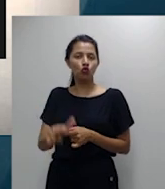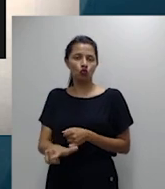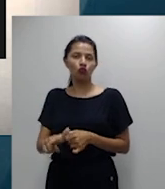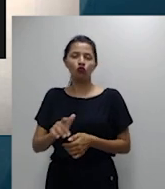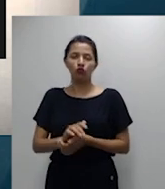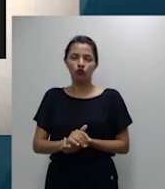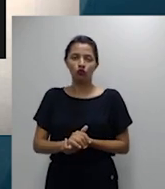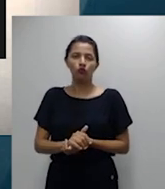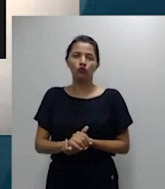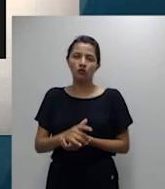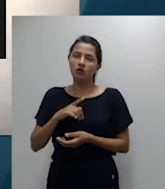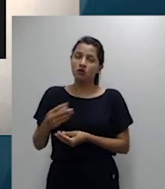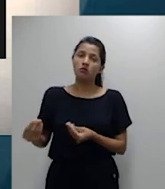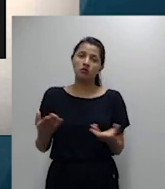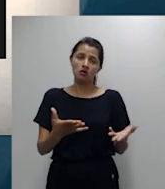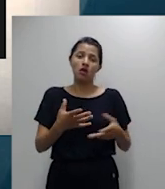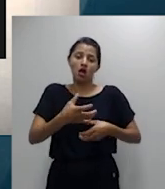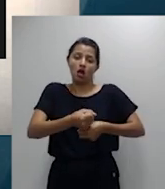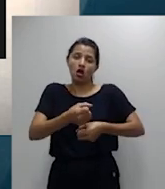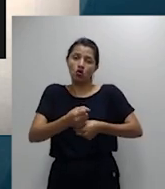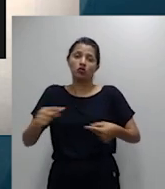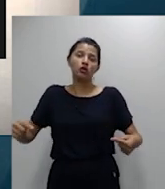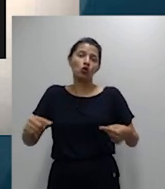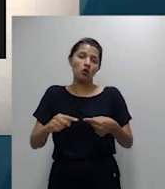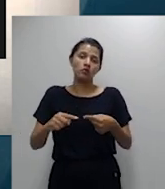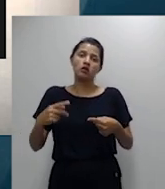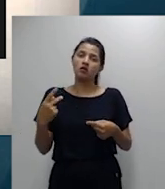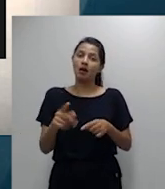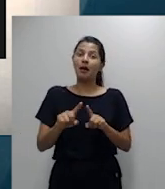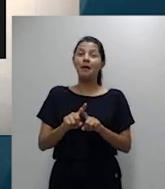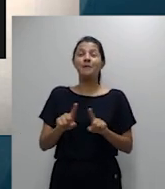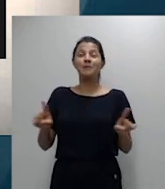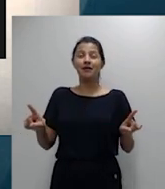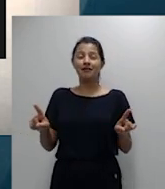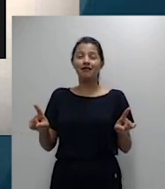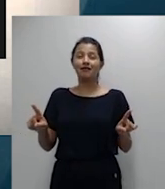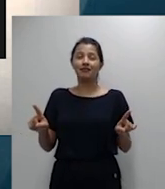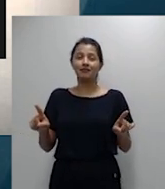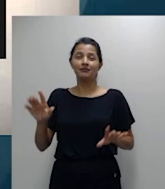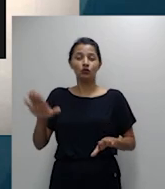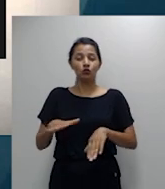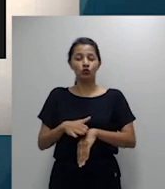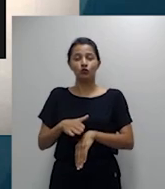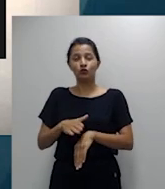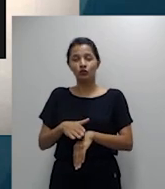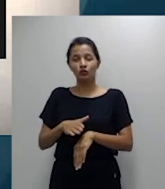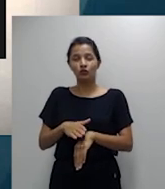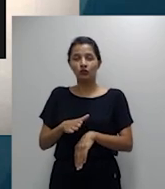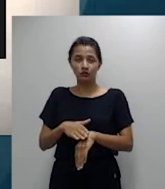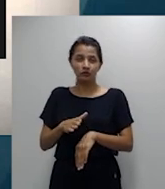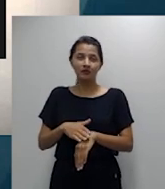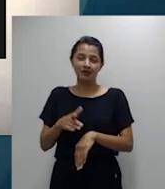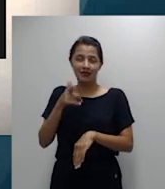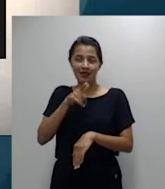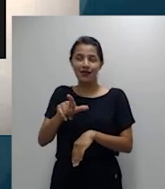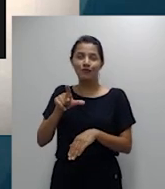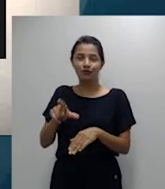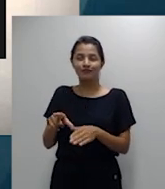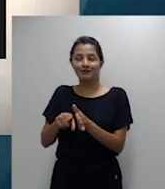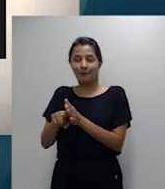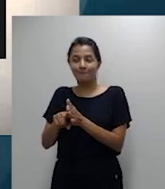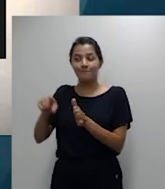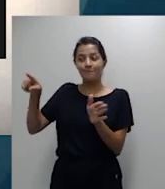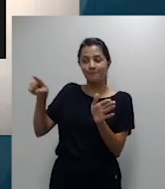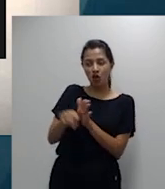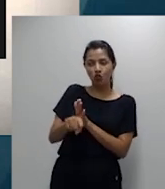de anota corresponder mas a ao tempo em que vá refazer a questão